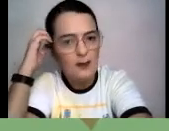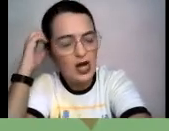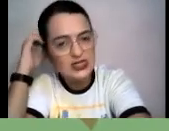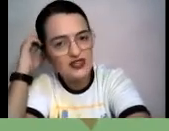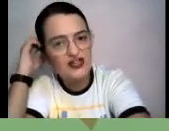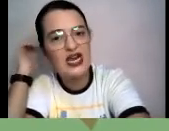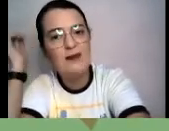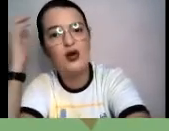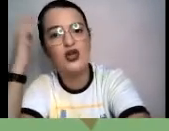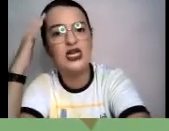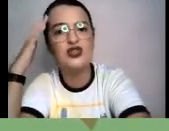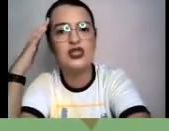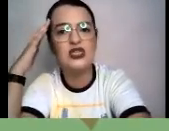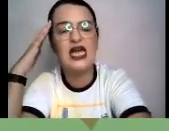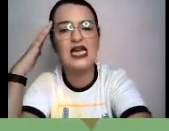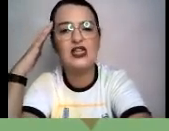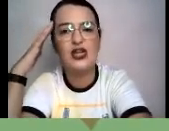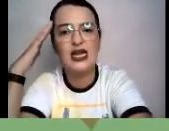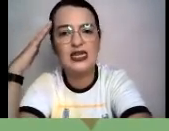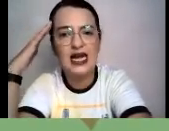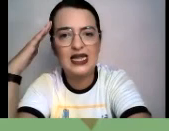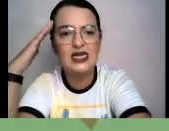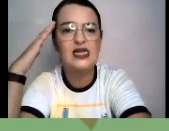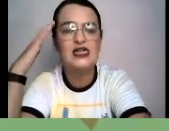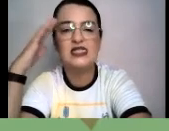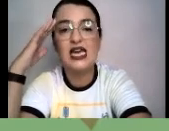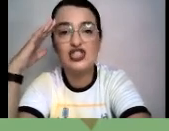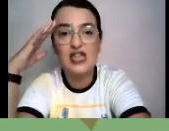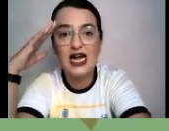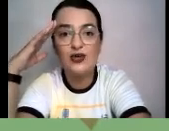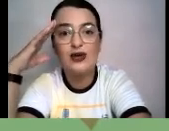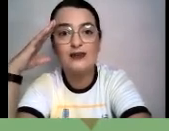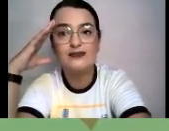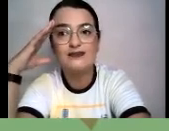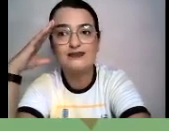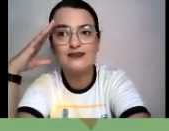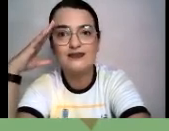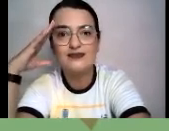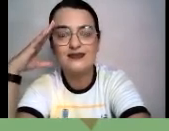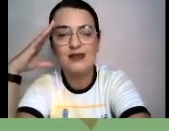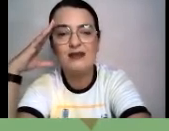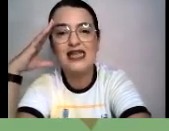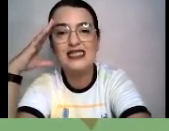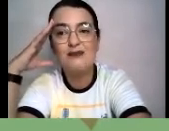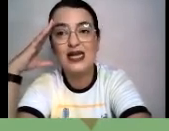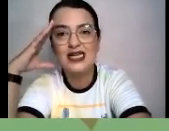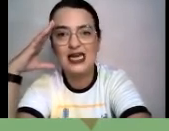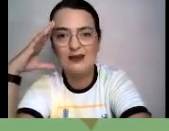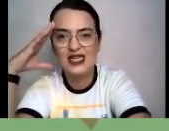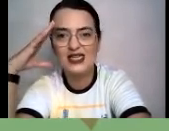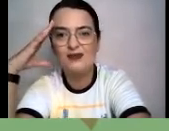Estado. Pode-se falar, portanto, de territorialidade sem Estado, mas